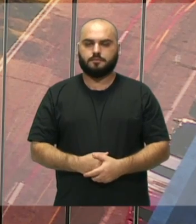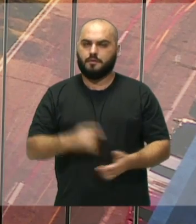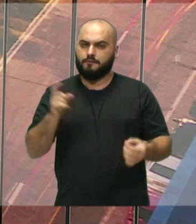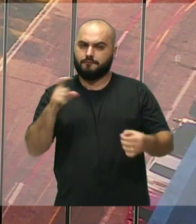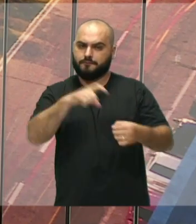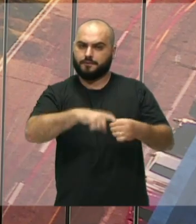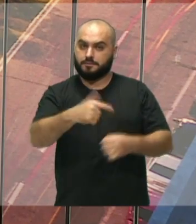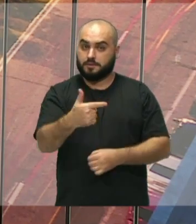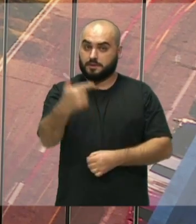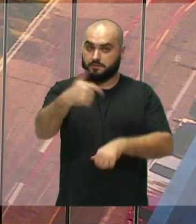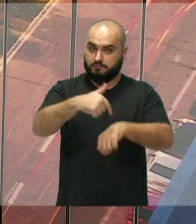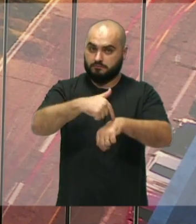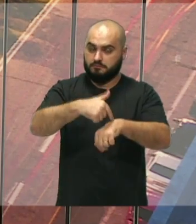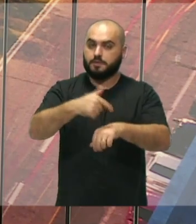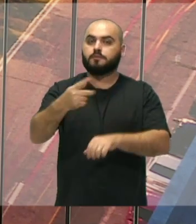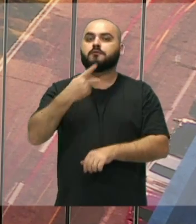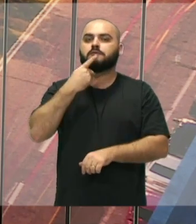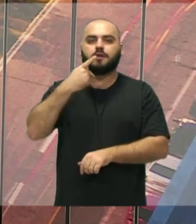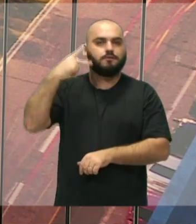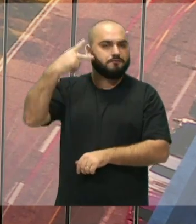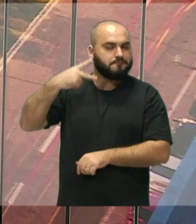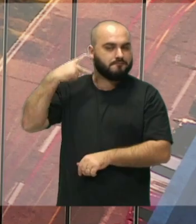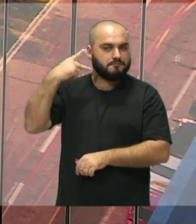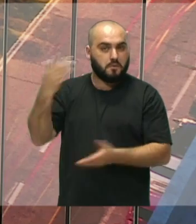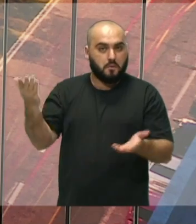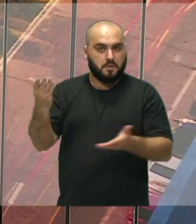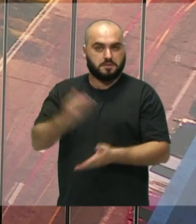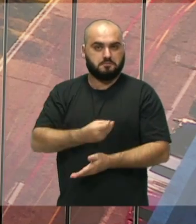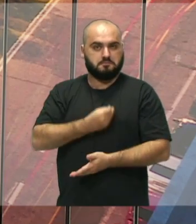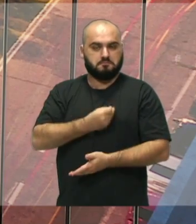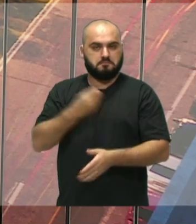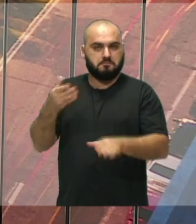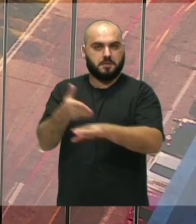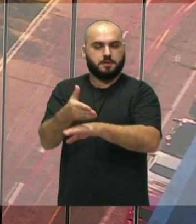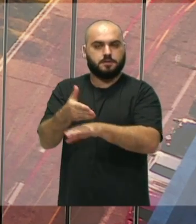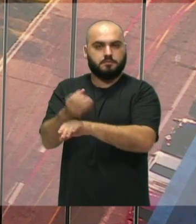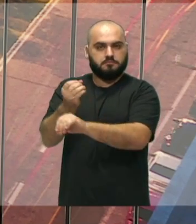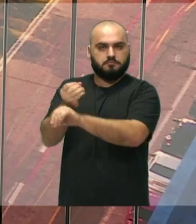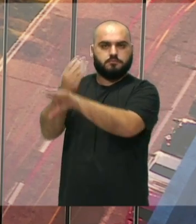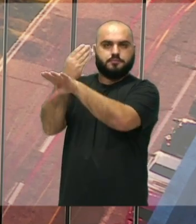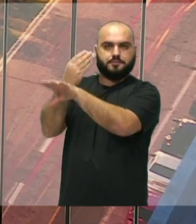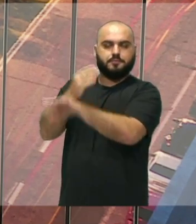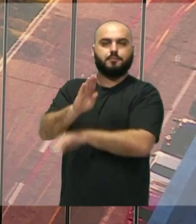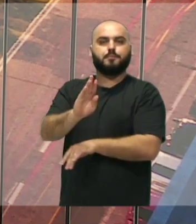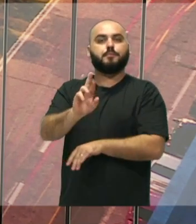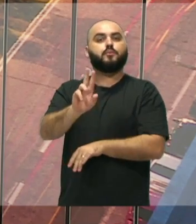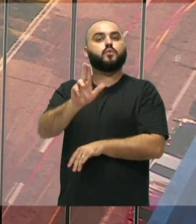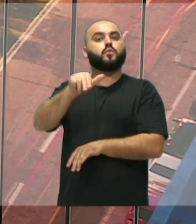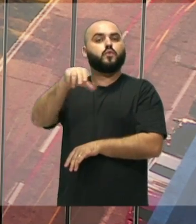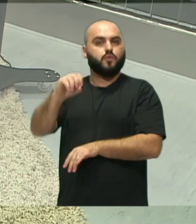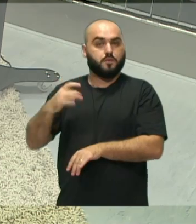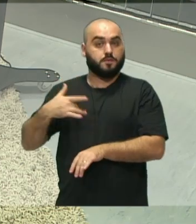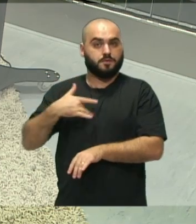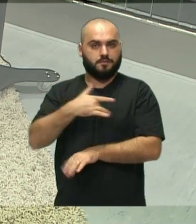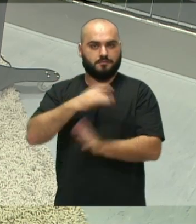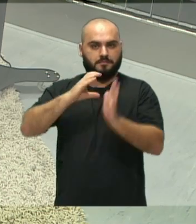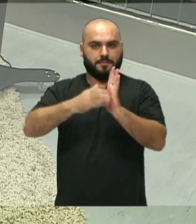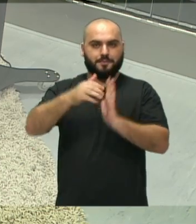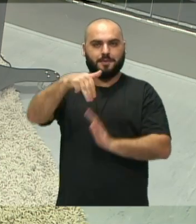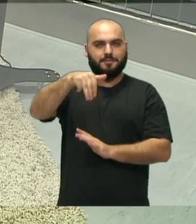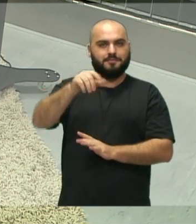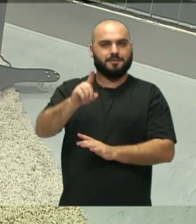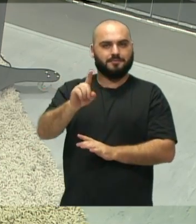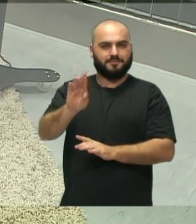Voltamos com o segundo bloco do Fala Vereador. Hoje participa conosco o vereador Bruno da Saúde, do MDB. Bom,